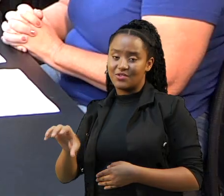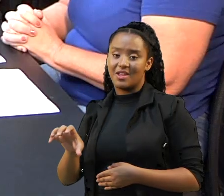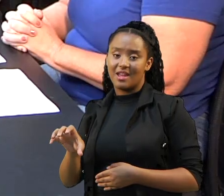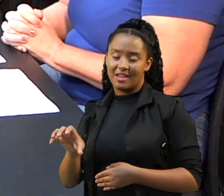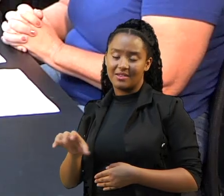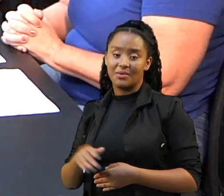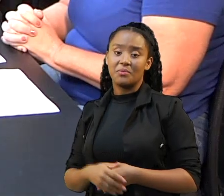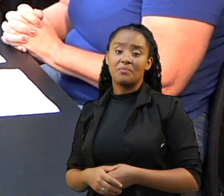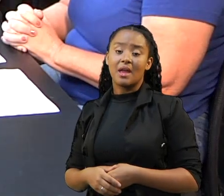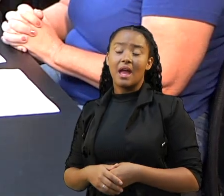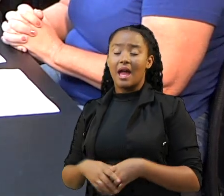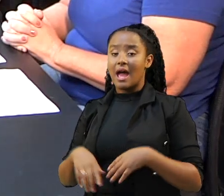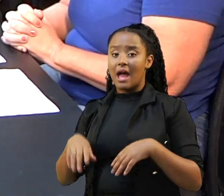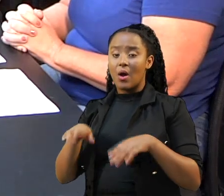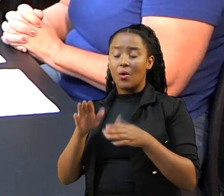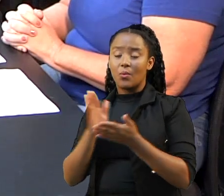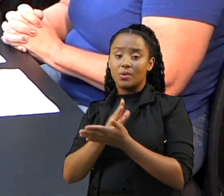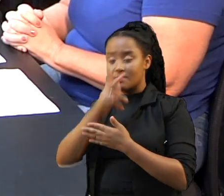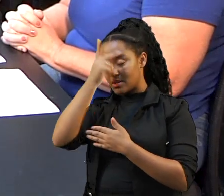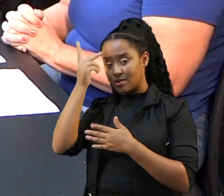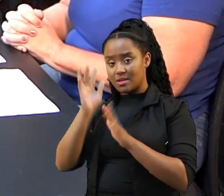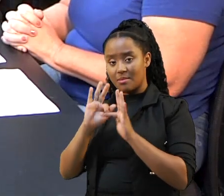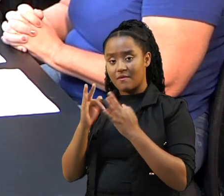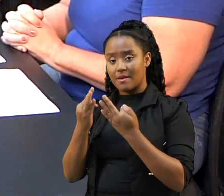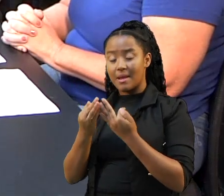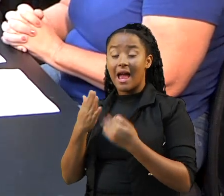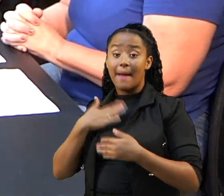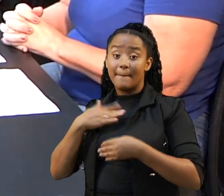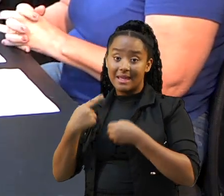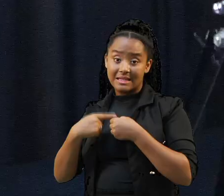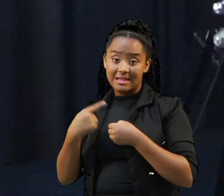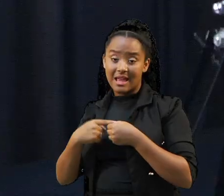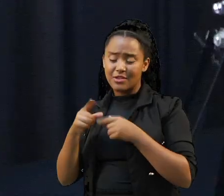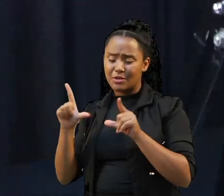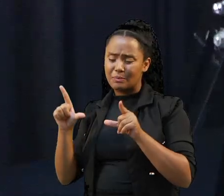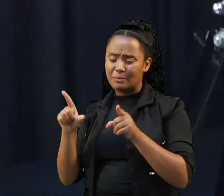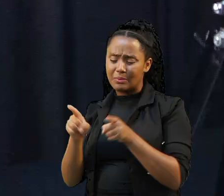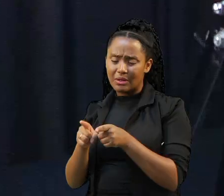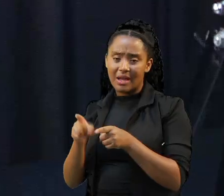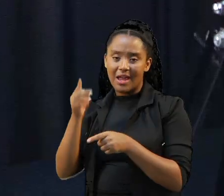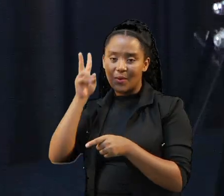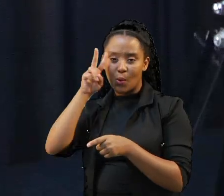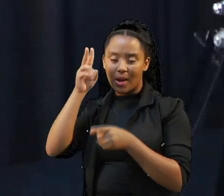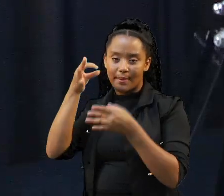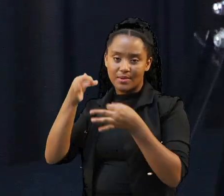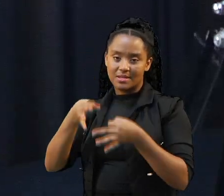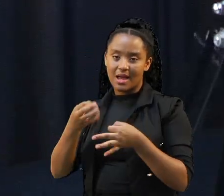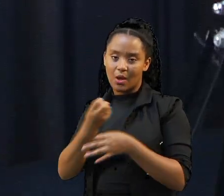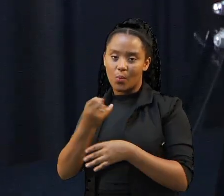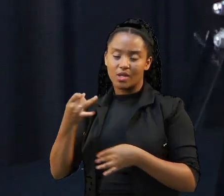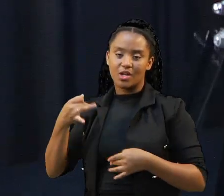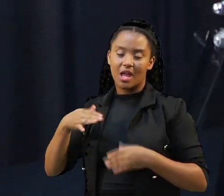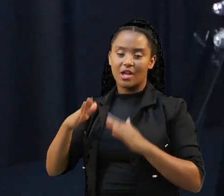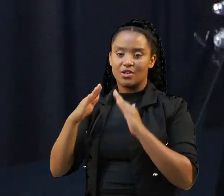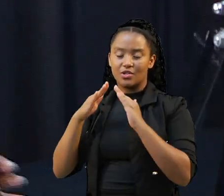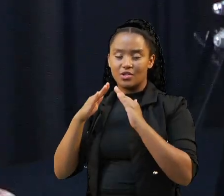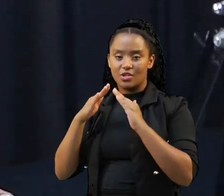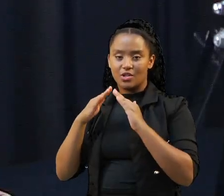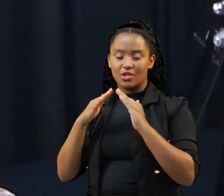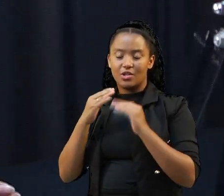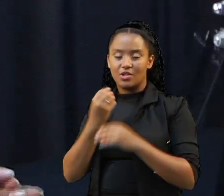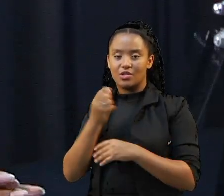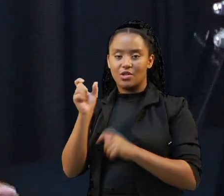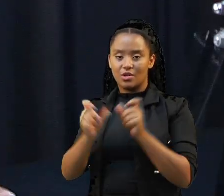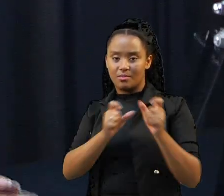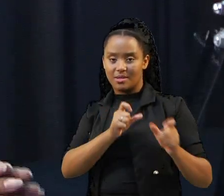região. A minha cidade ela é muito pequena. Ela é uma cidade muito pequena. Eu não lembro quantos habitantes tem. Mas ela é bem pequena mesmo. E ela é